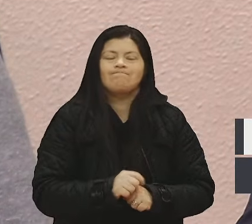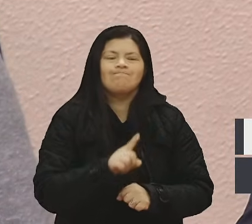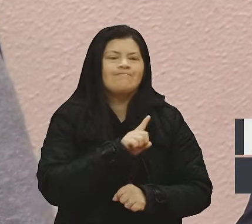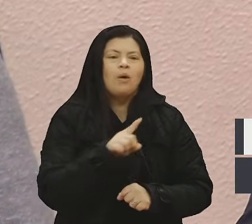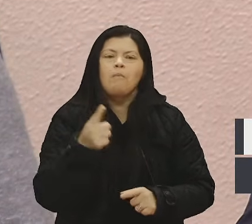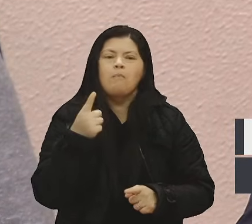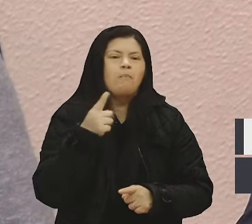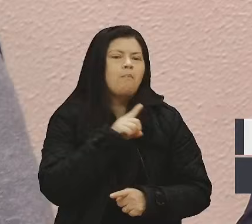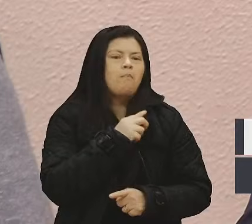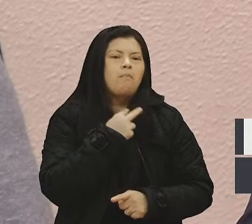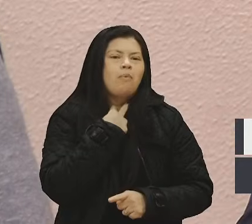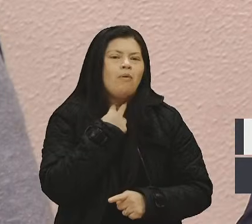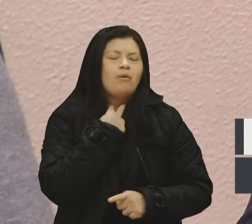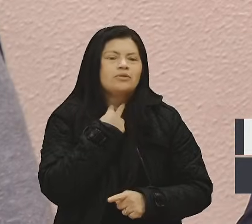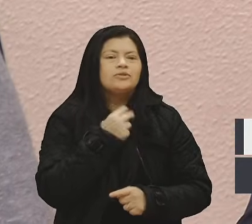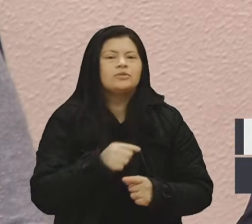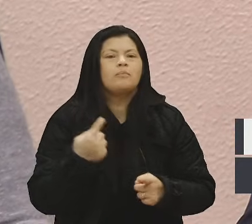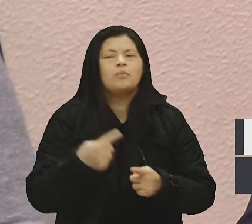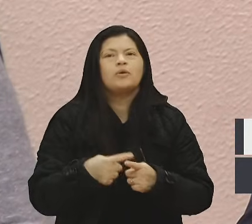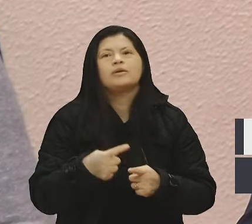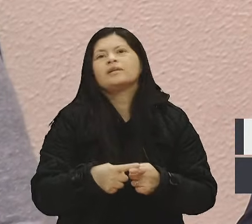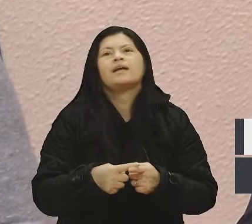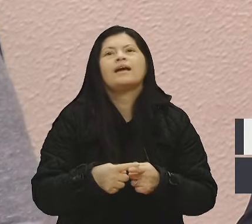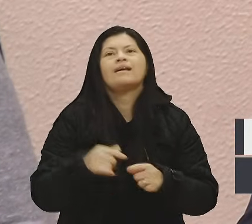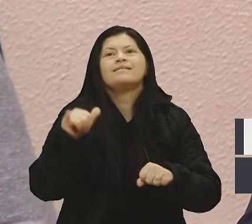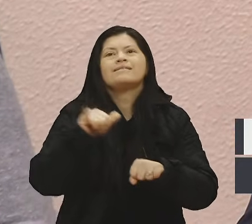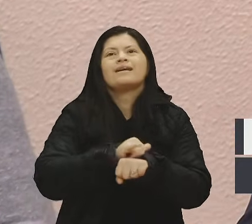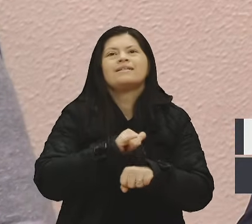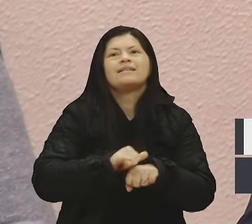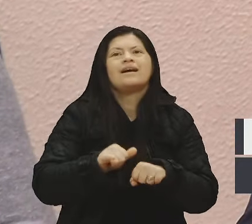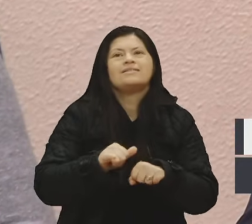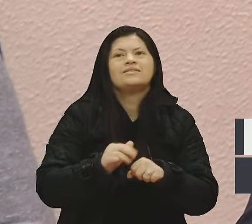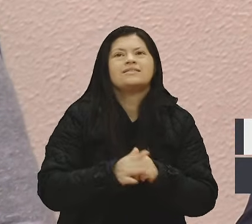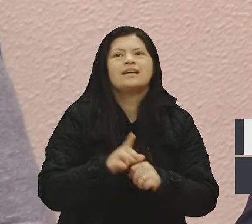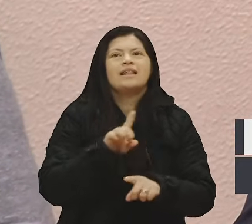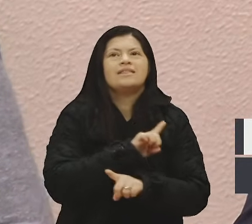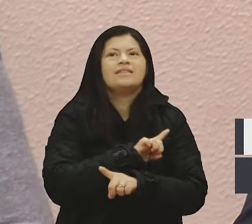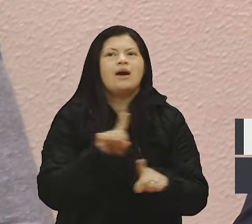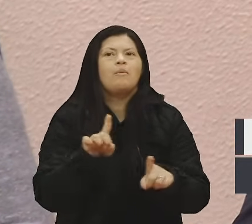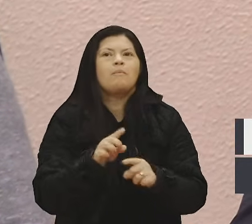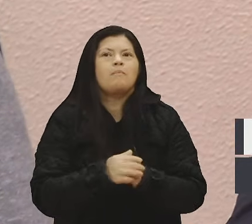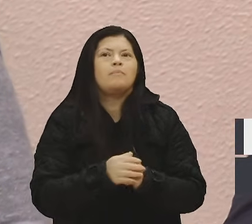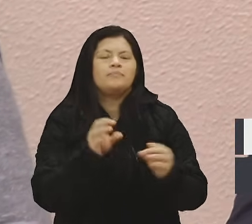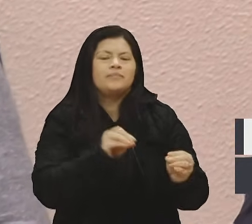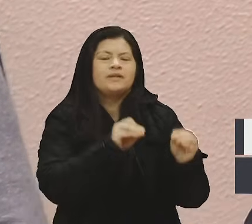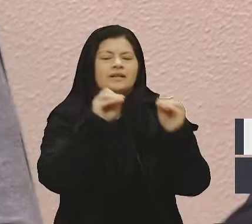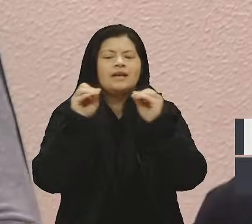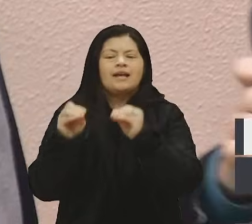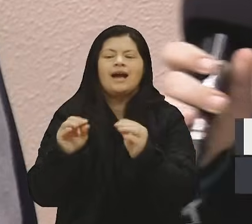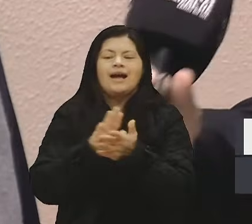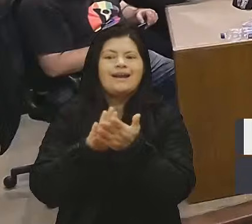pergunta porque ela afeta diretamente uma estratégia que a gente traçou e a gente não vai entregar nada para ninguém.